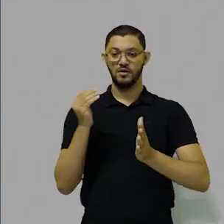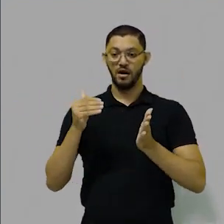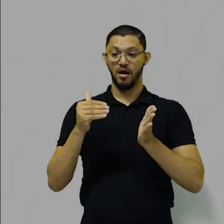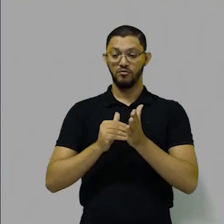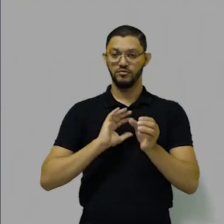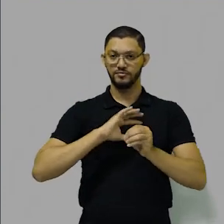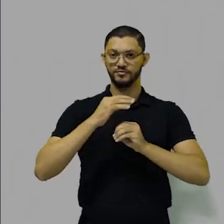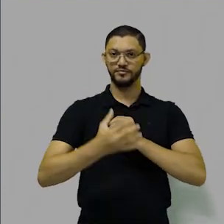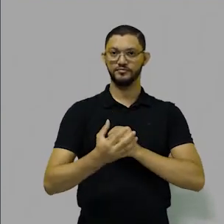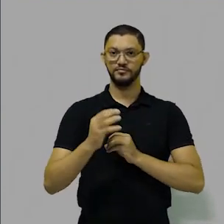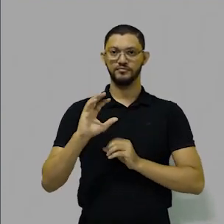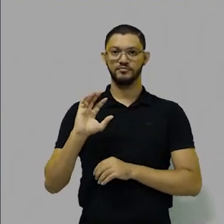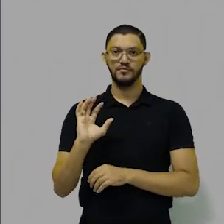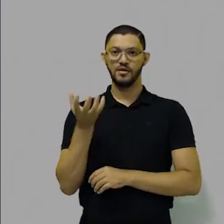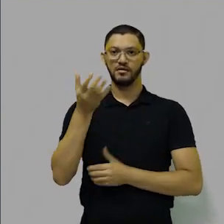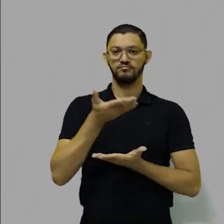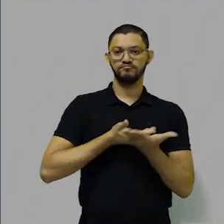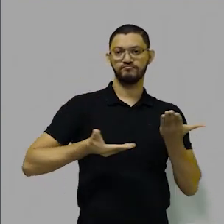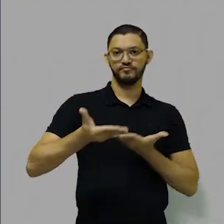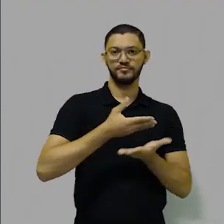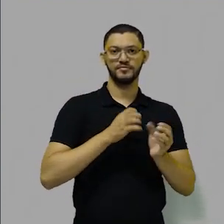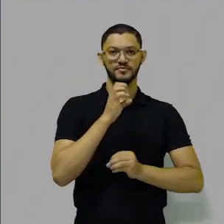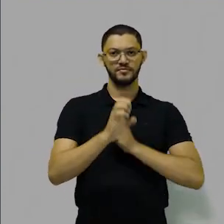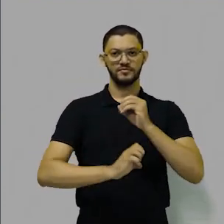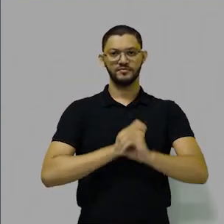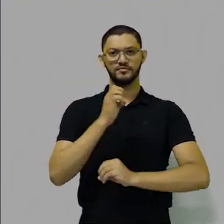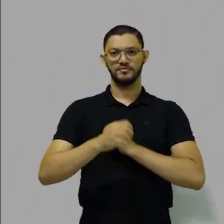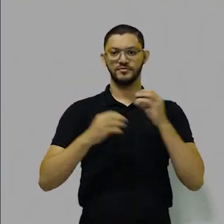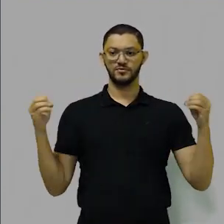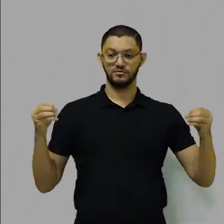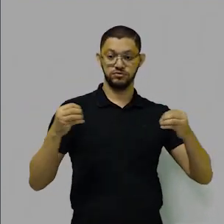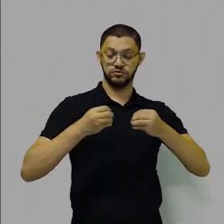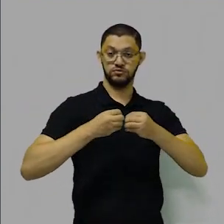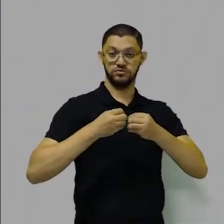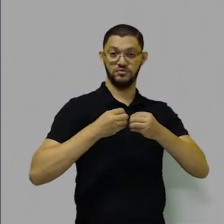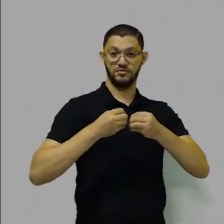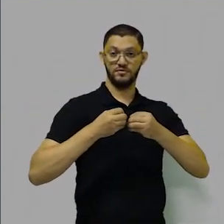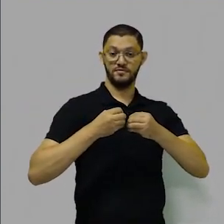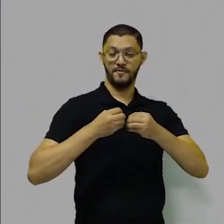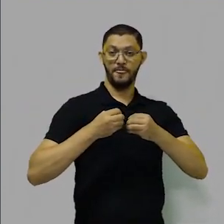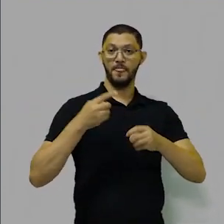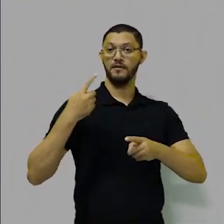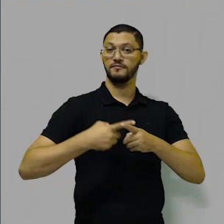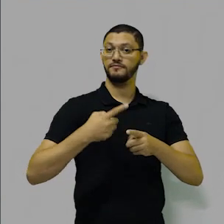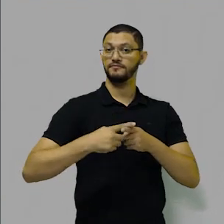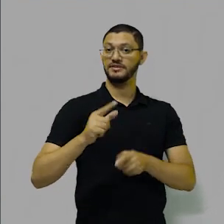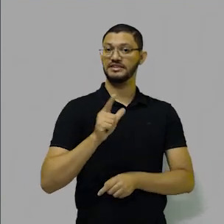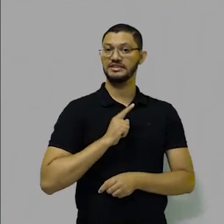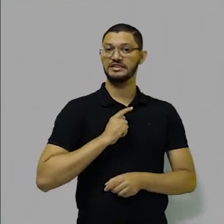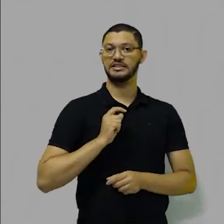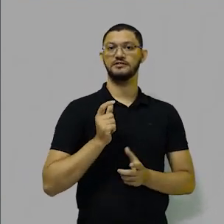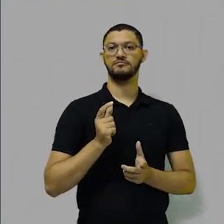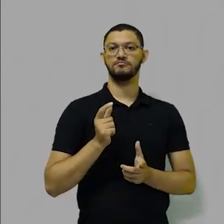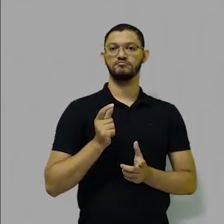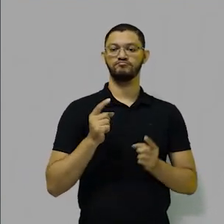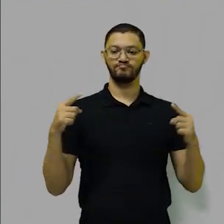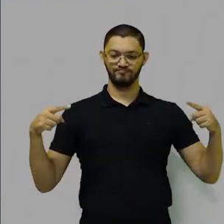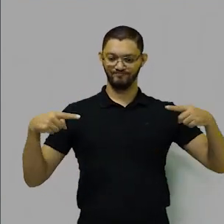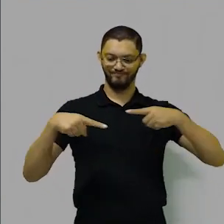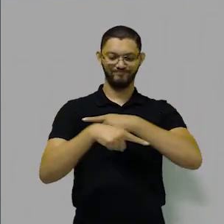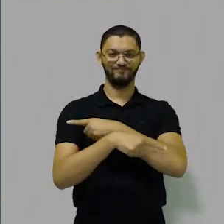camada, ocorre uma interação eletrostática, uma atração, porque nós temos sinais